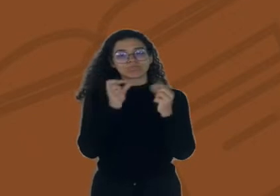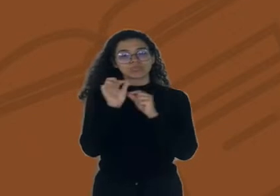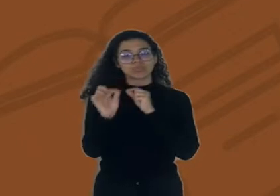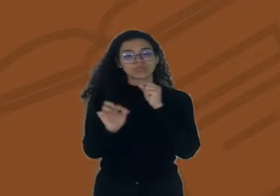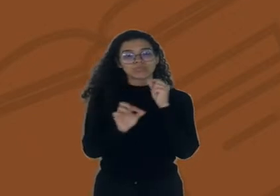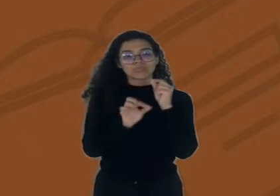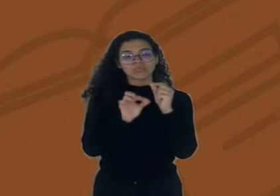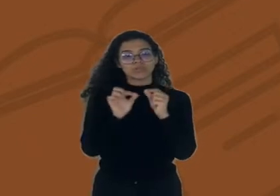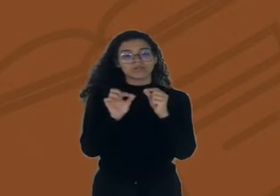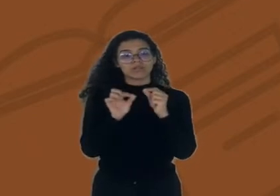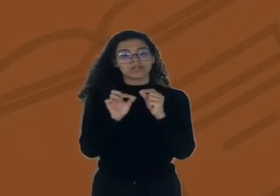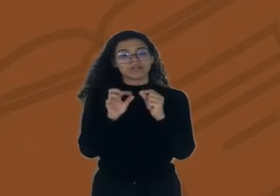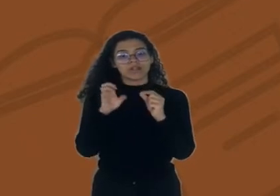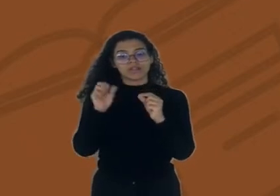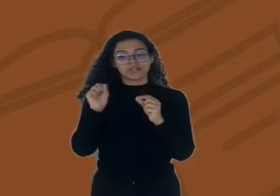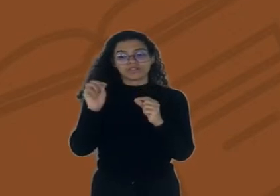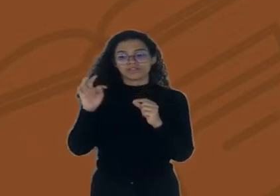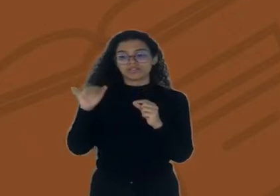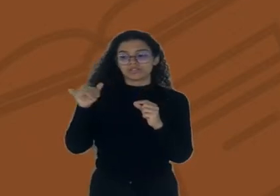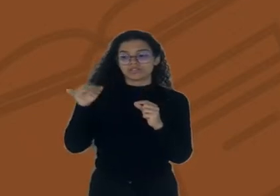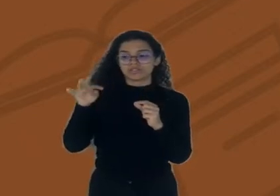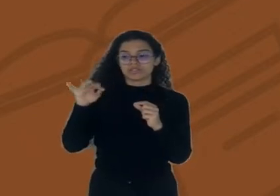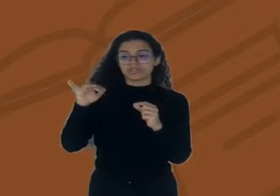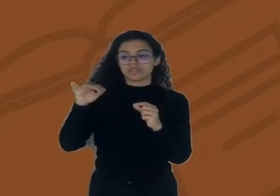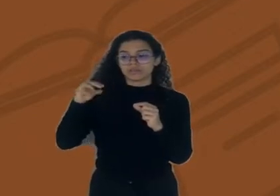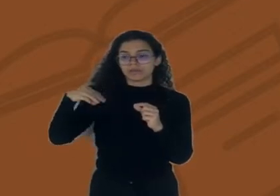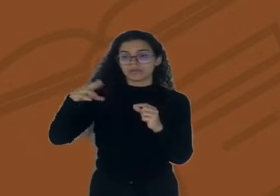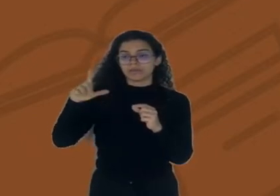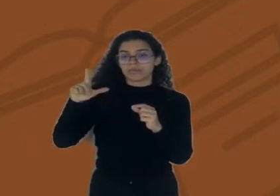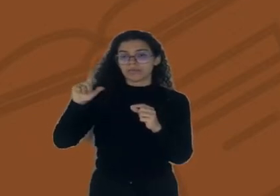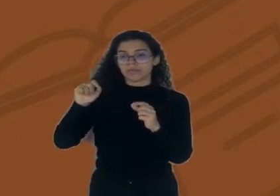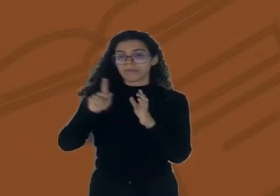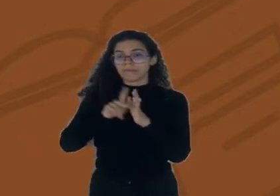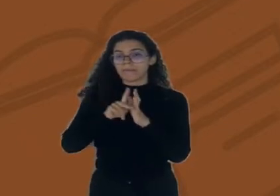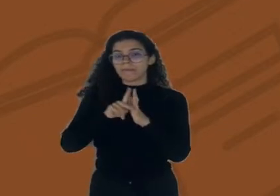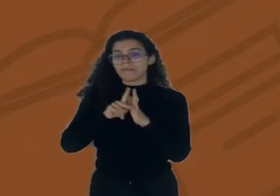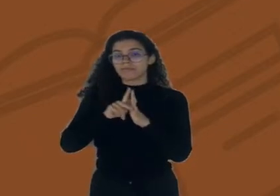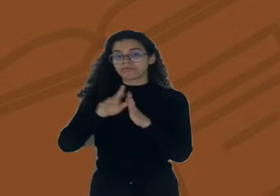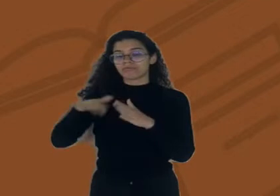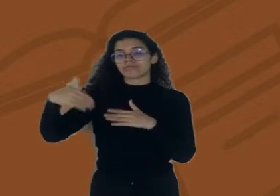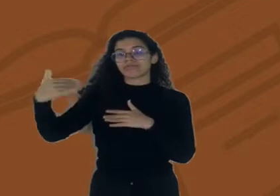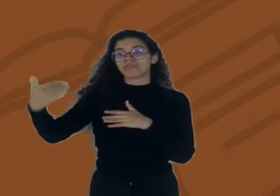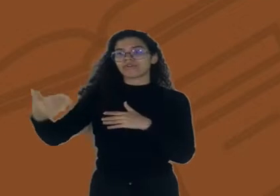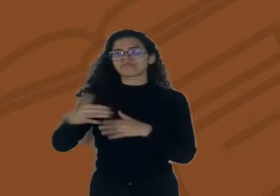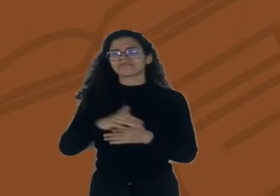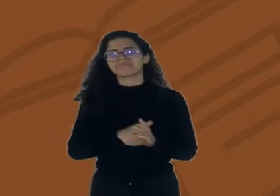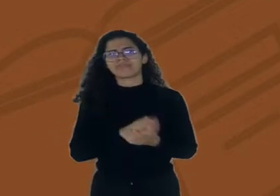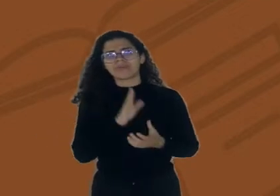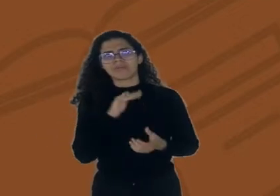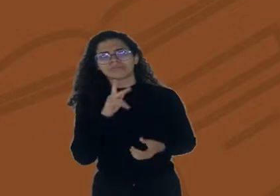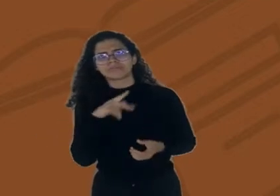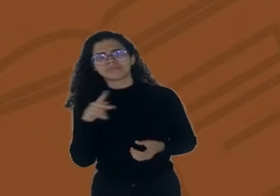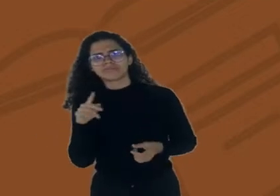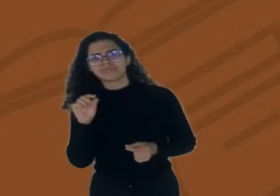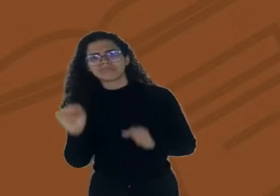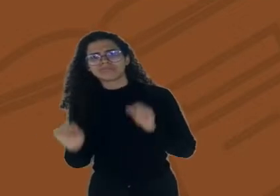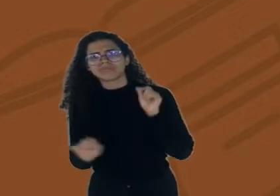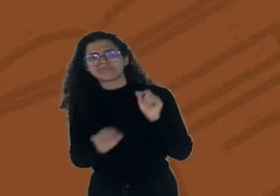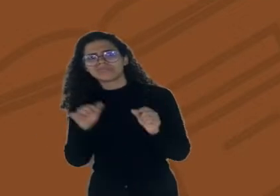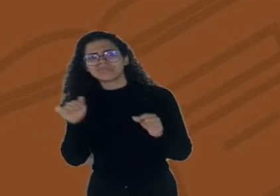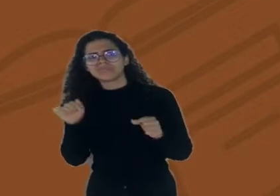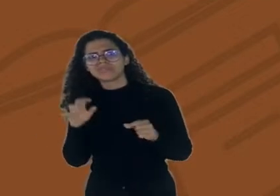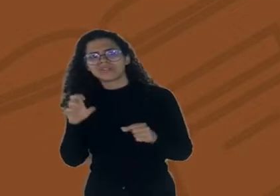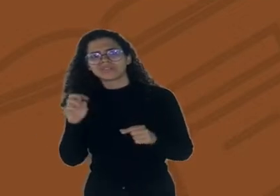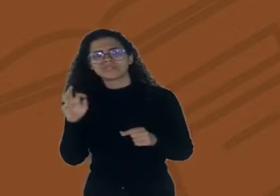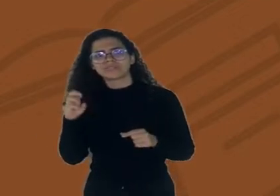na forma de estímulos do meio externo. Ô Luciano, quais são os estímulos que